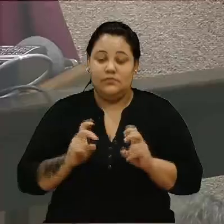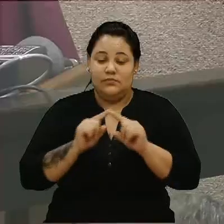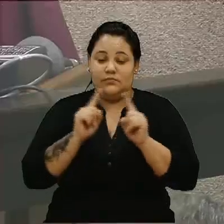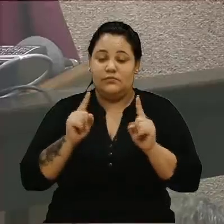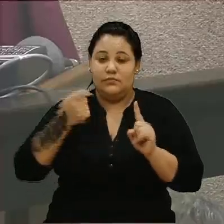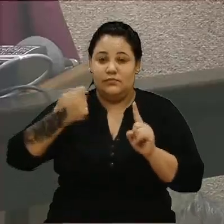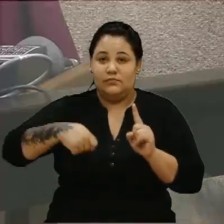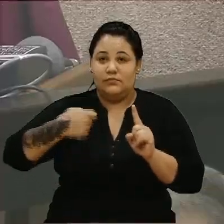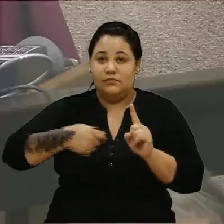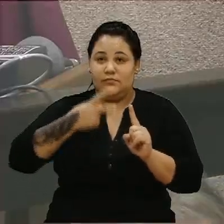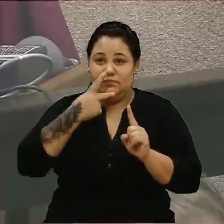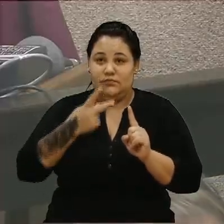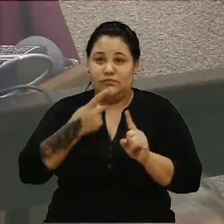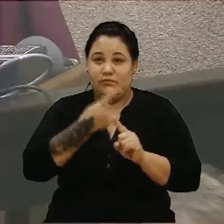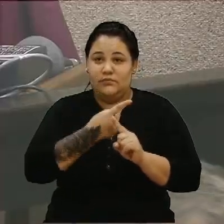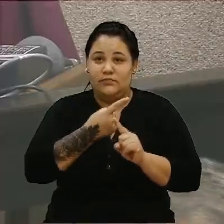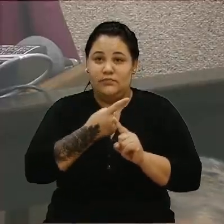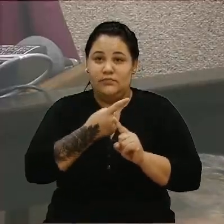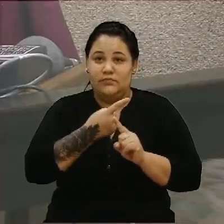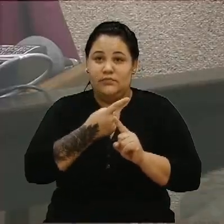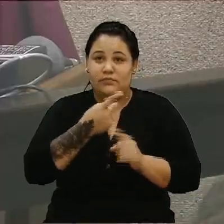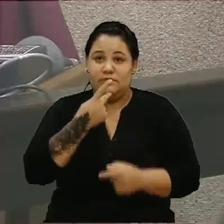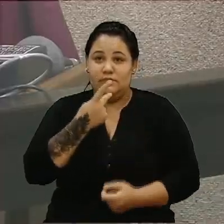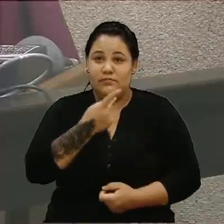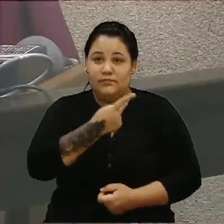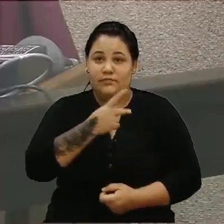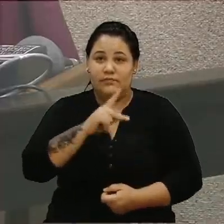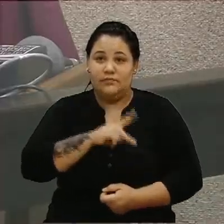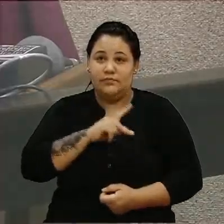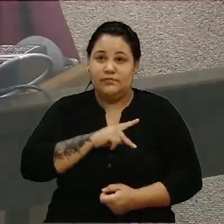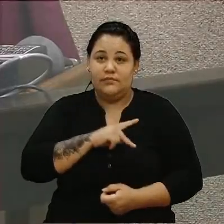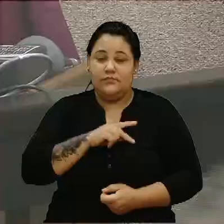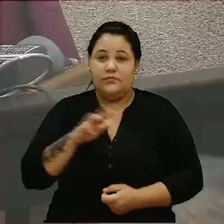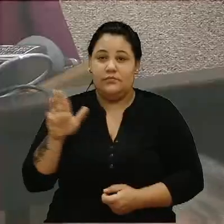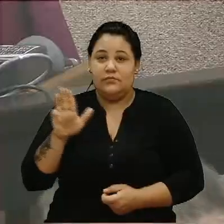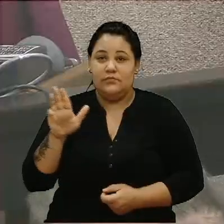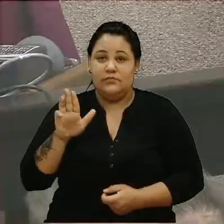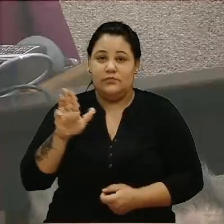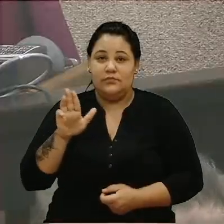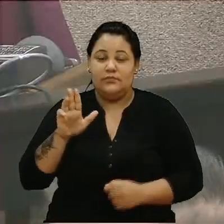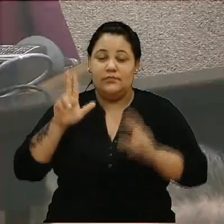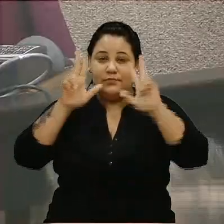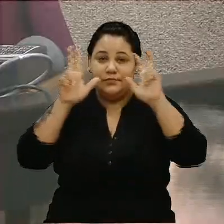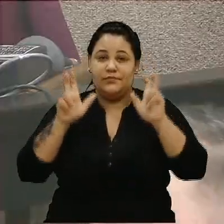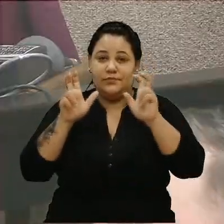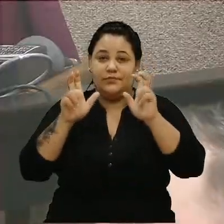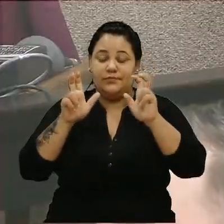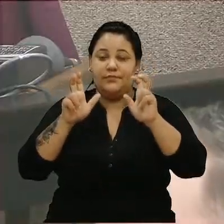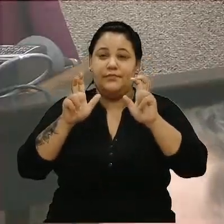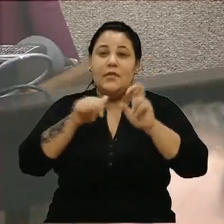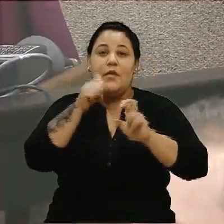passar a fala do então presidente Lula sobre as mulheres, né?